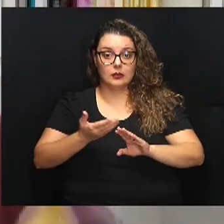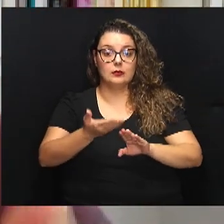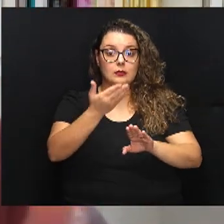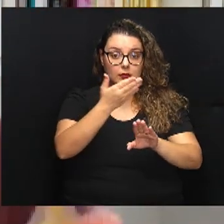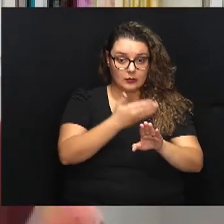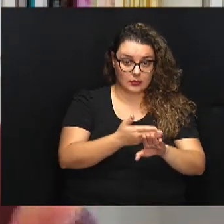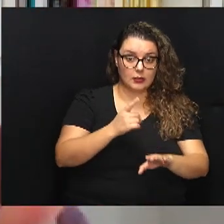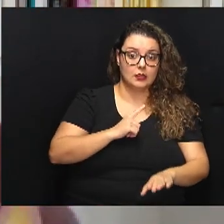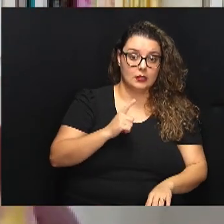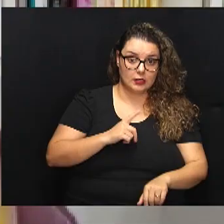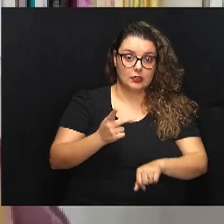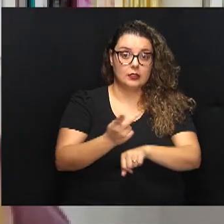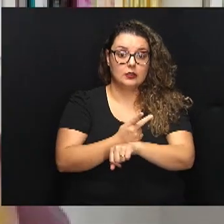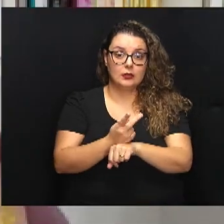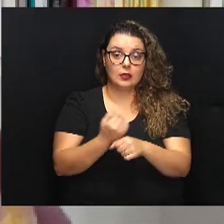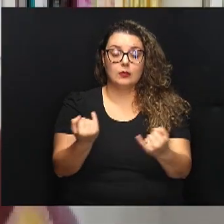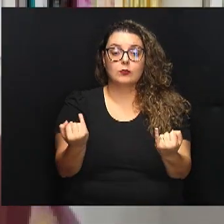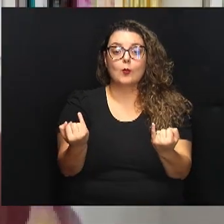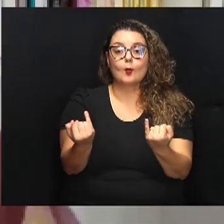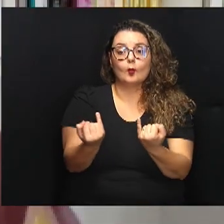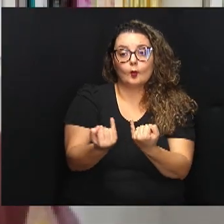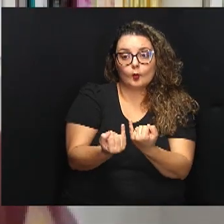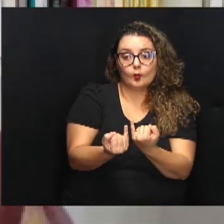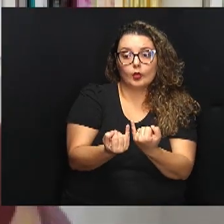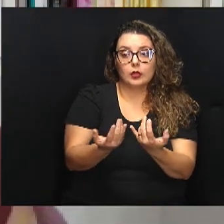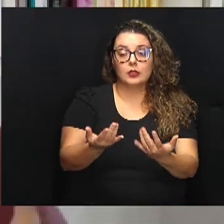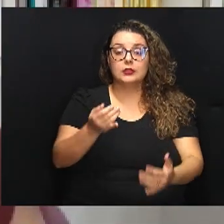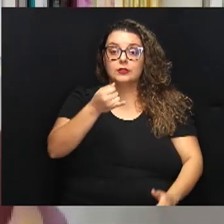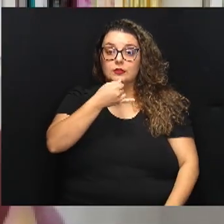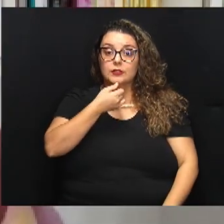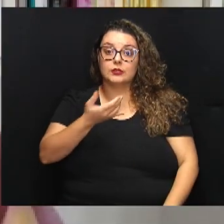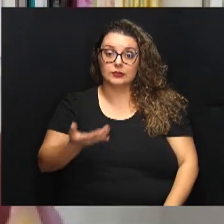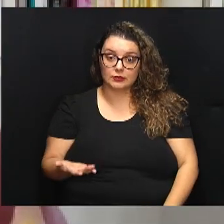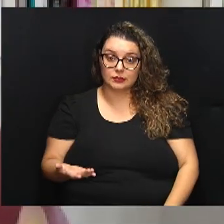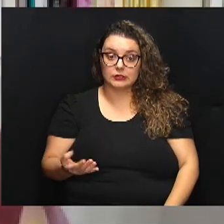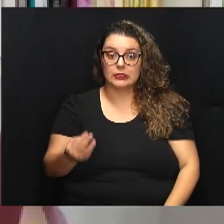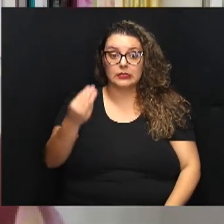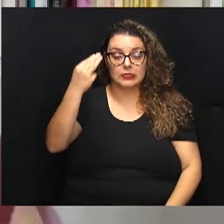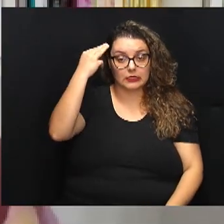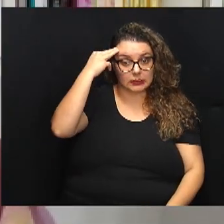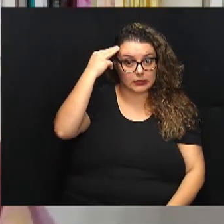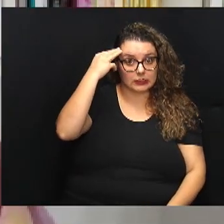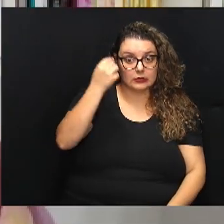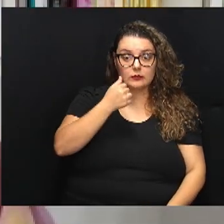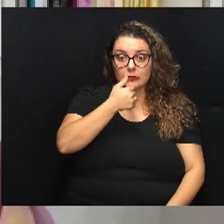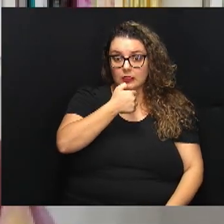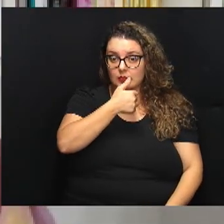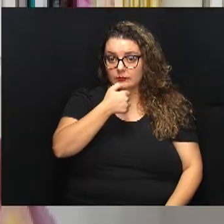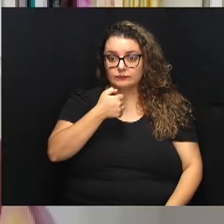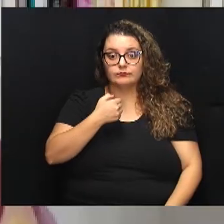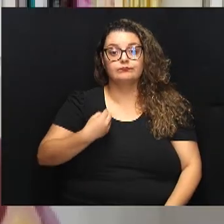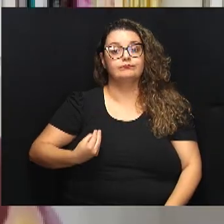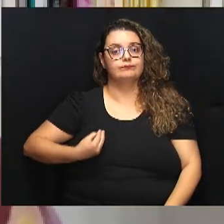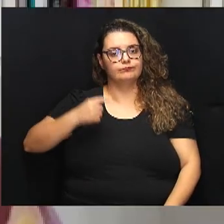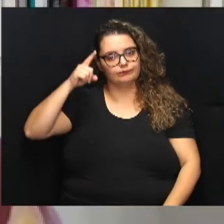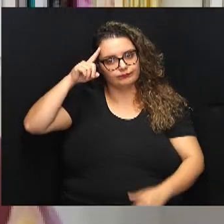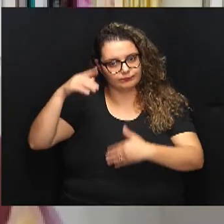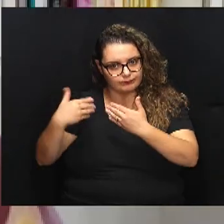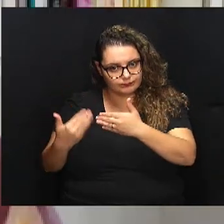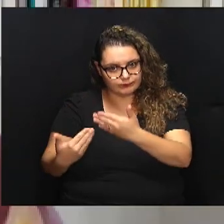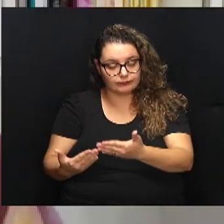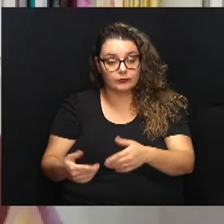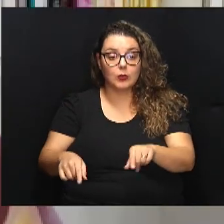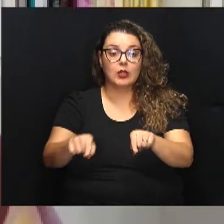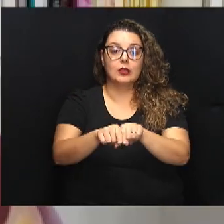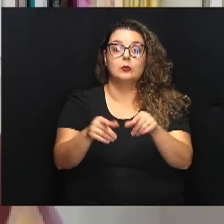tem uma busca de emagrecimento. Então, infelizmente, essa mentalidade de dieta, ela está super presente,